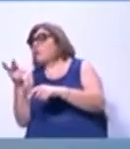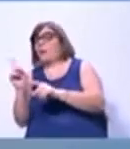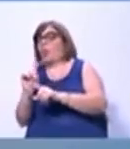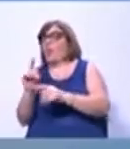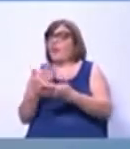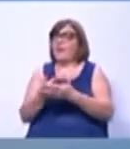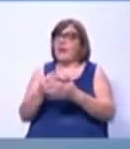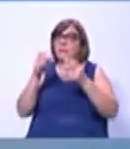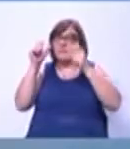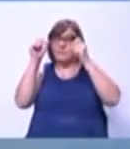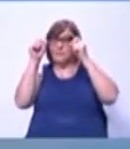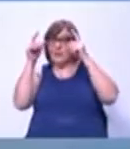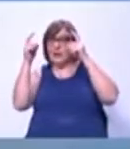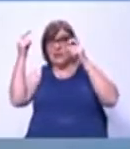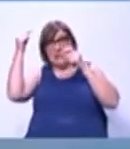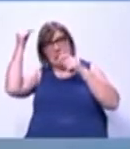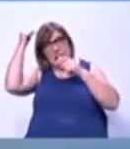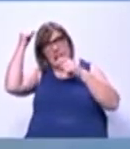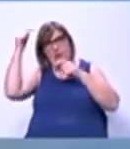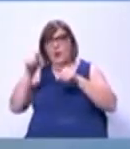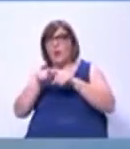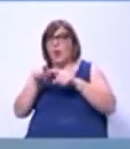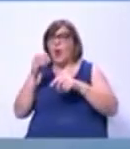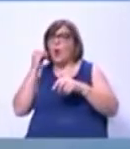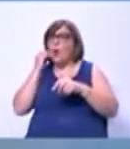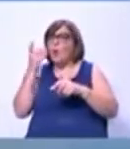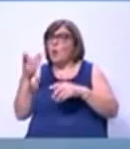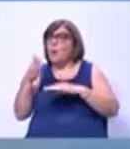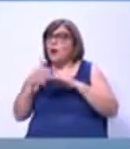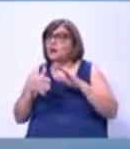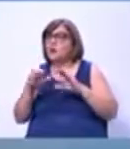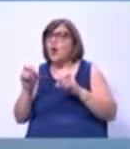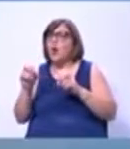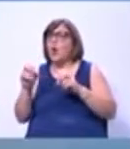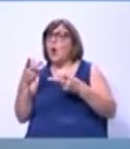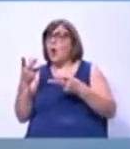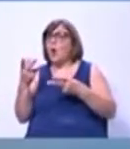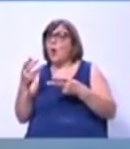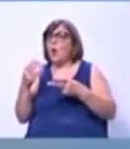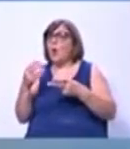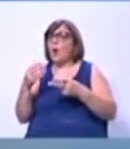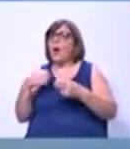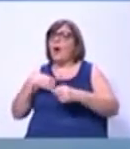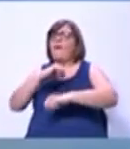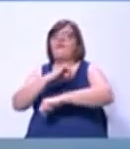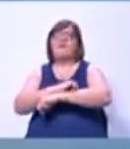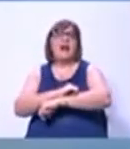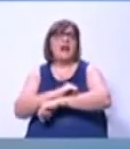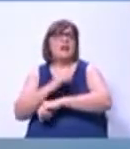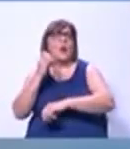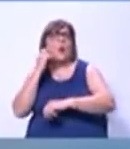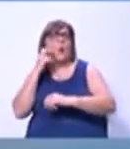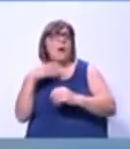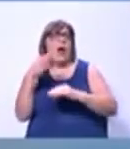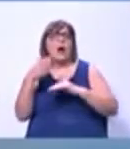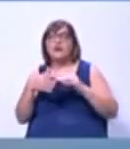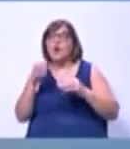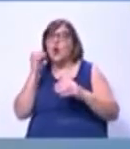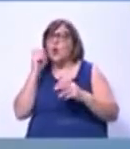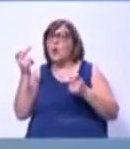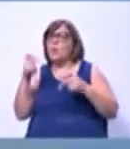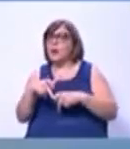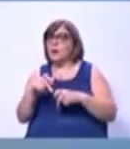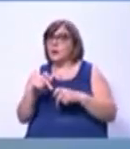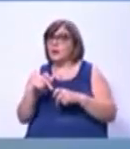Não, vou despertar o meu cérebro a pensar, como é que isto me aconteceu? Ou aparecia de meio da noite na minha varanda e dizer, como é que isto aconteceu? Como é que eu vim aqui